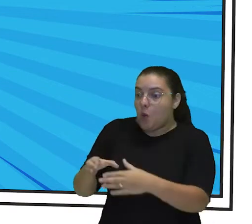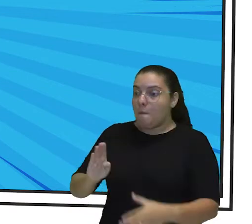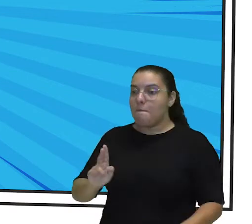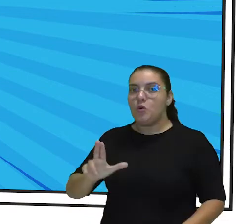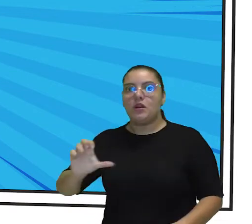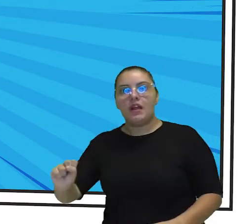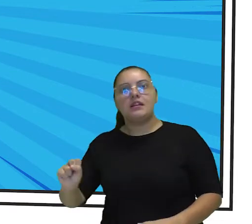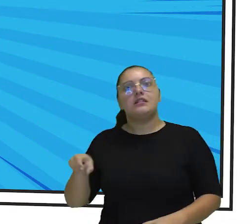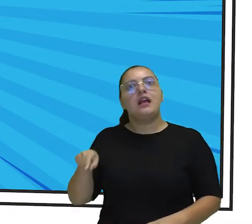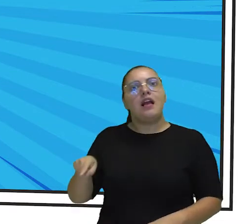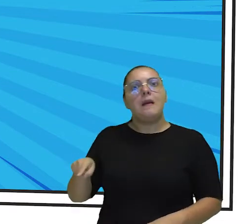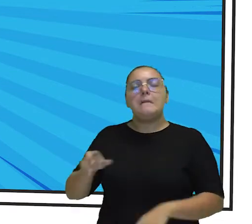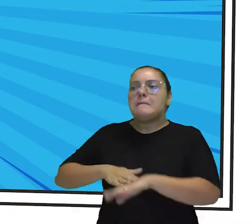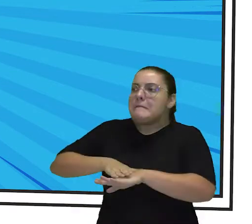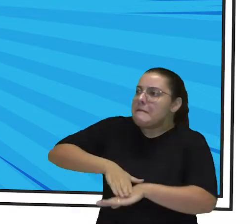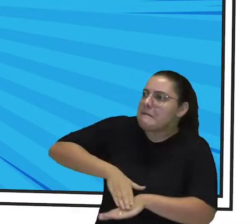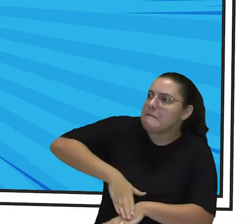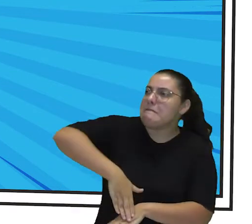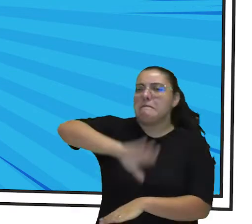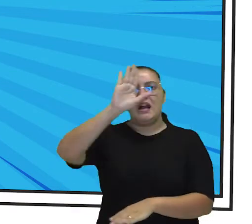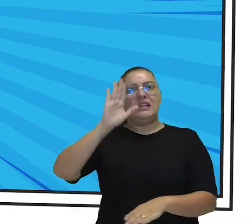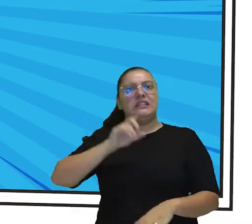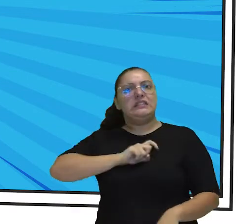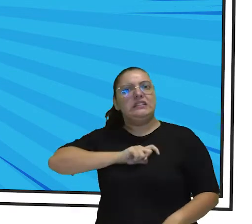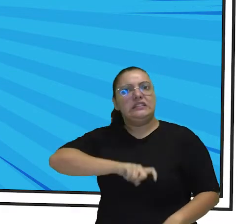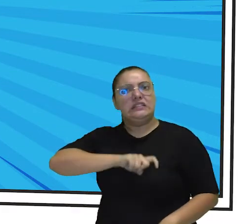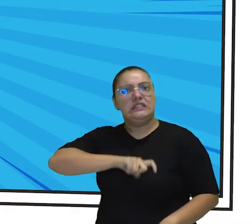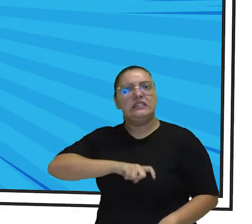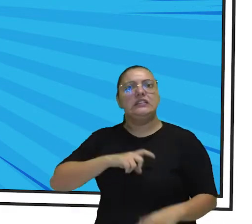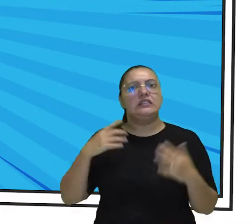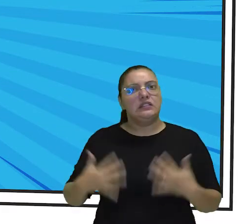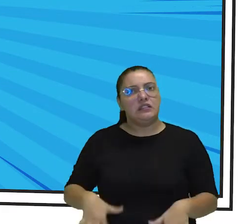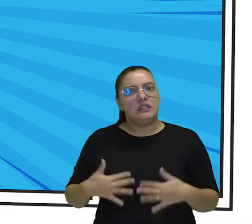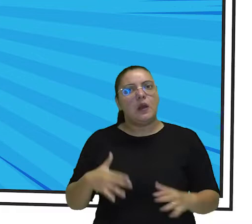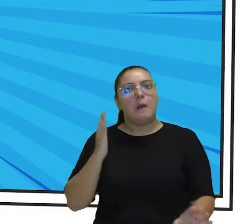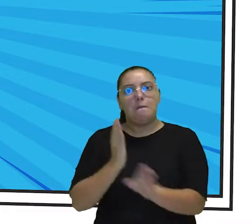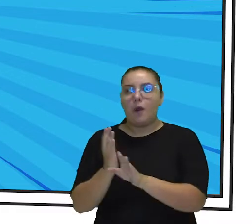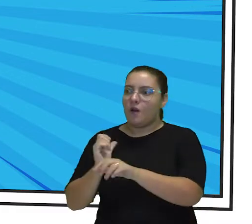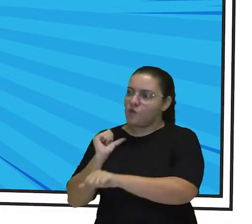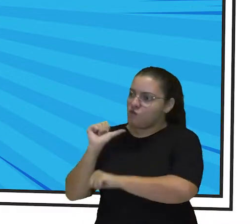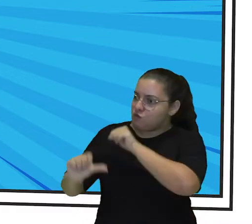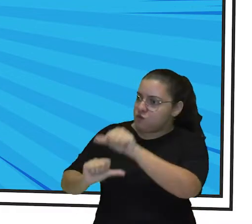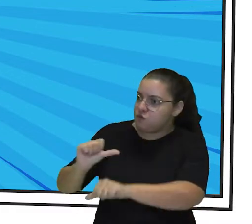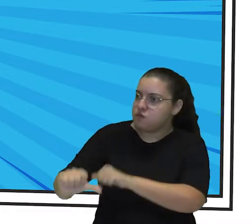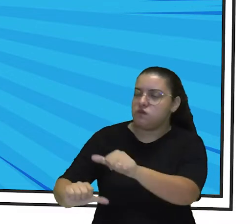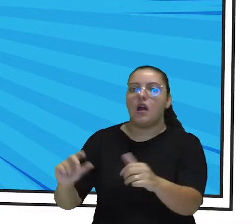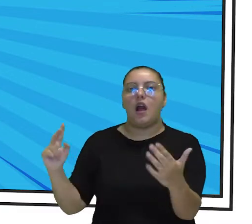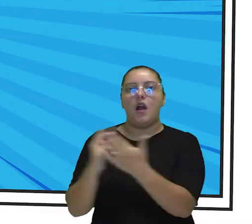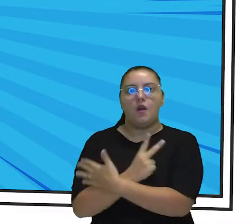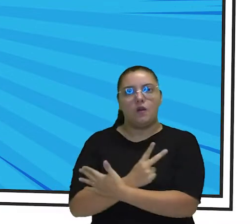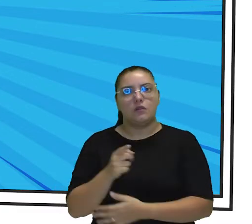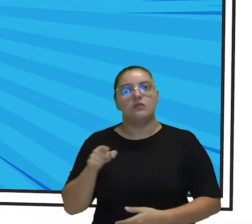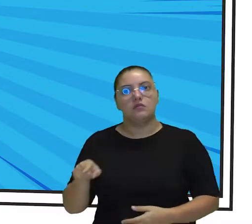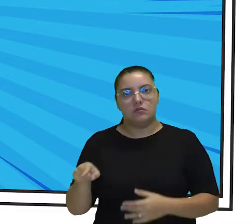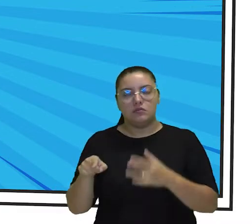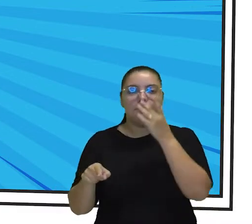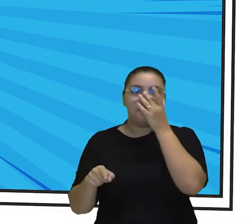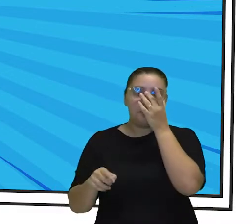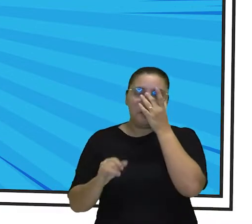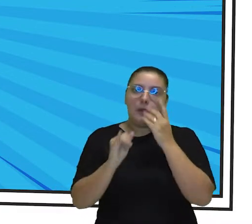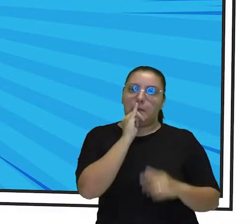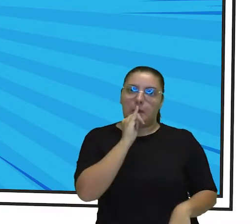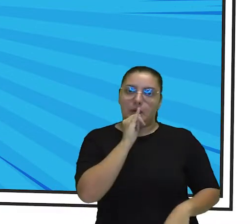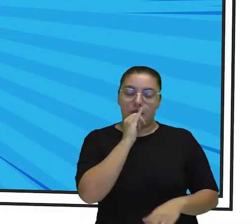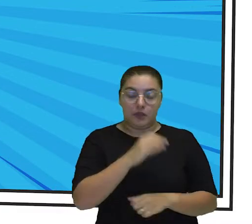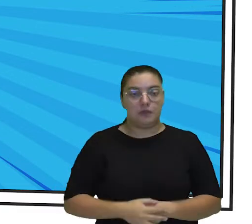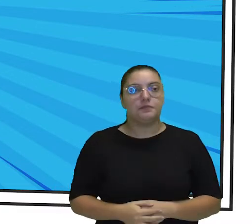ser considerada a classe mais subversiva do mundo, por conta das transformações que chega a produzir. Vamos aqui, vamos